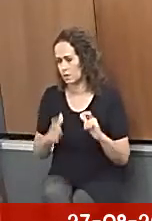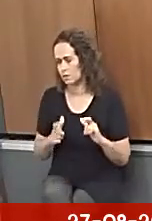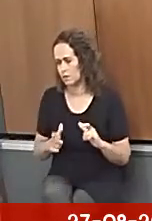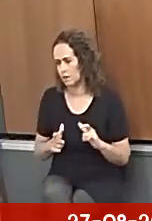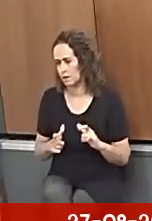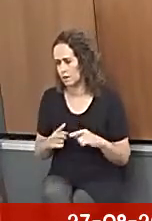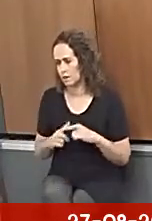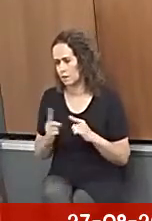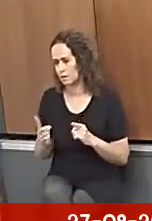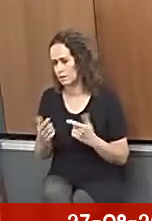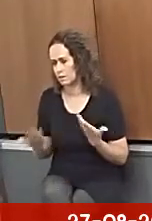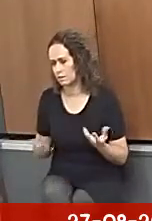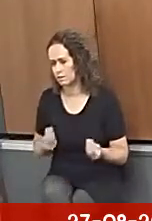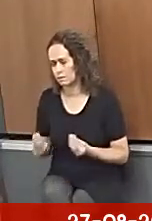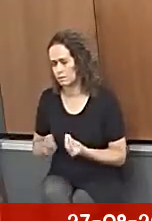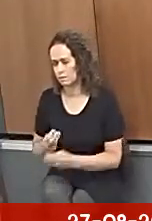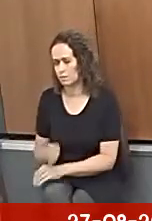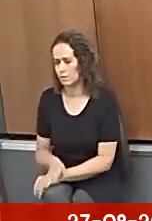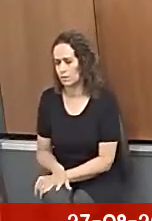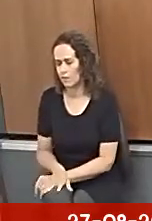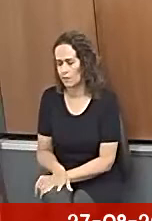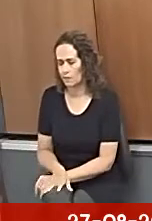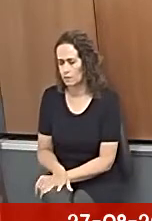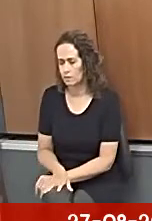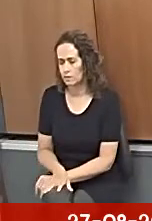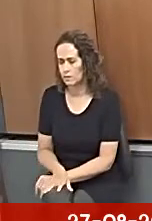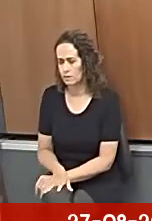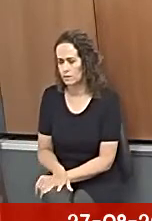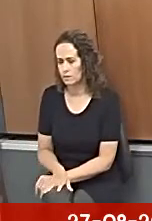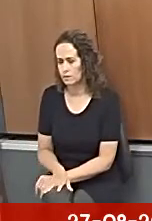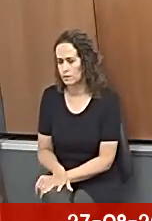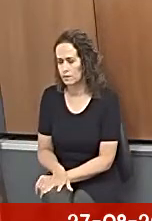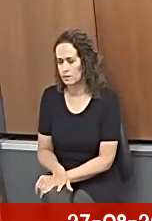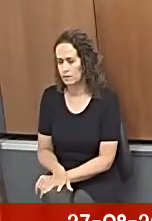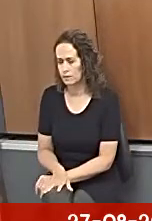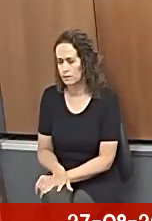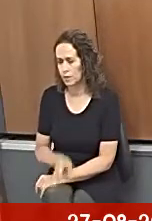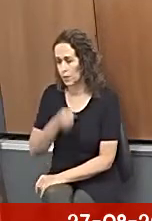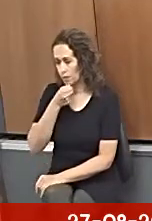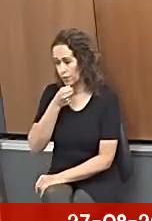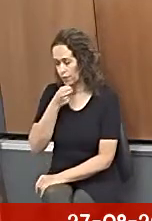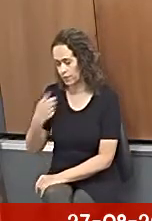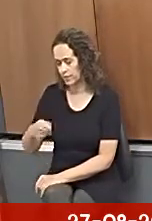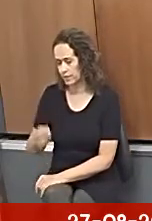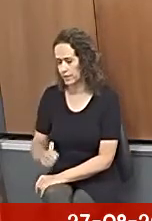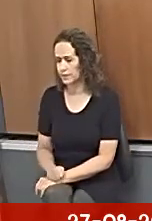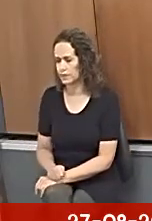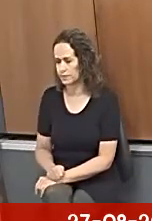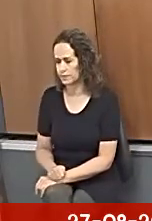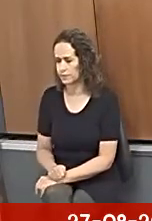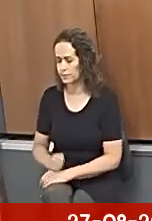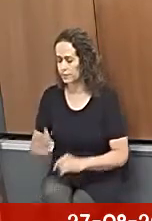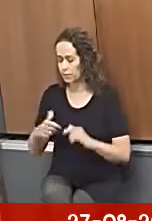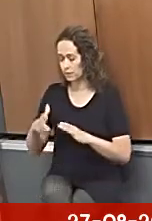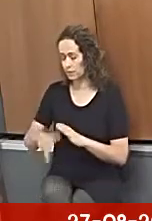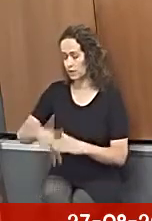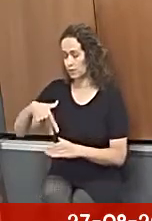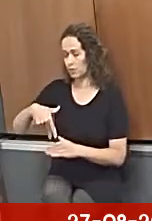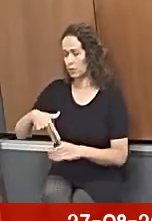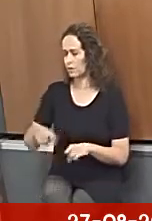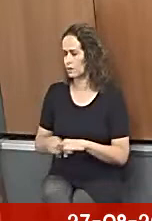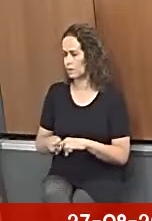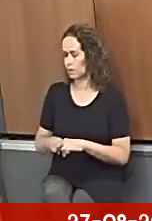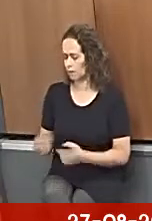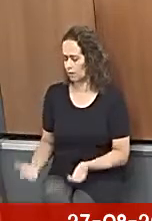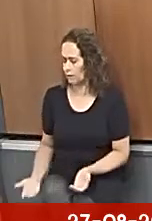patrício sopros o microfone para ficar registrado favor olha na tribuna você também tem que ser